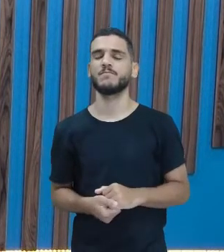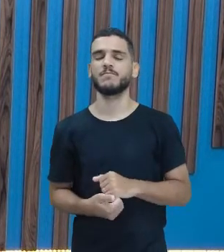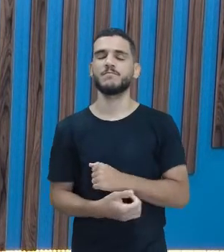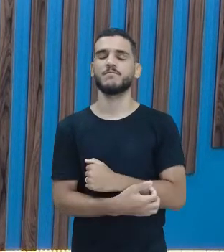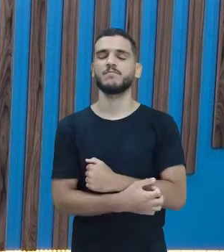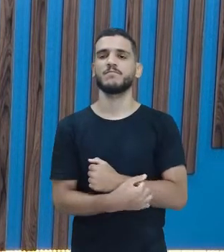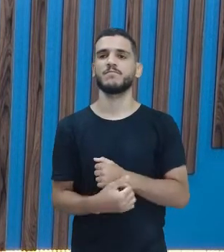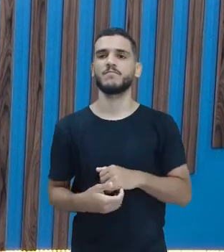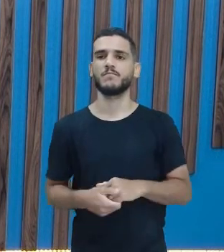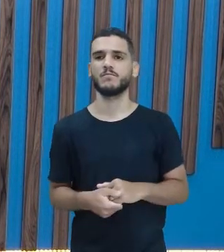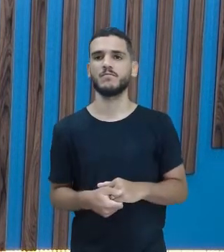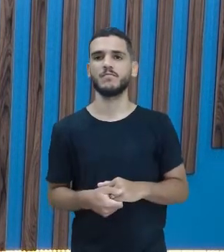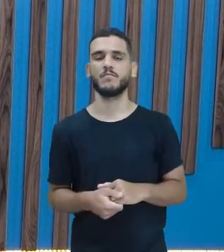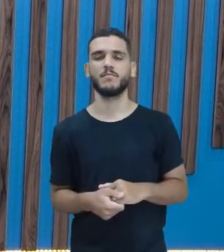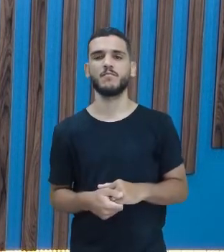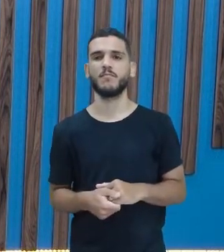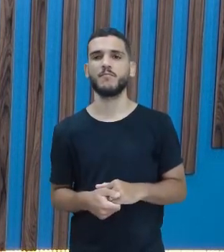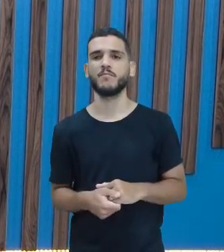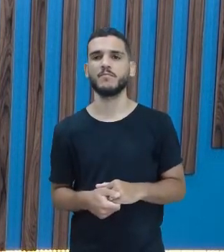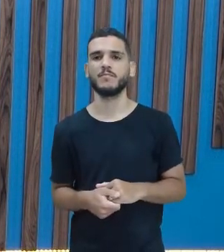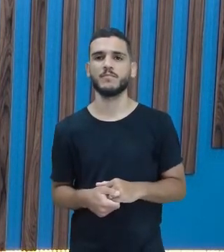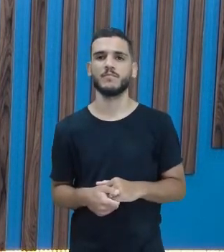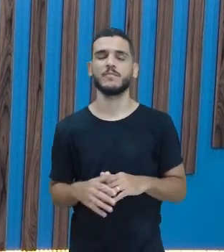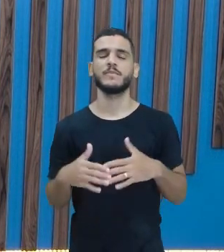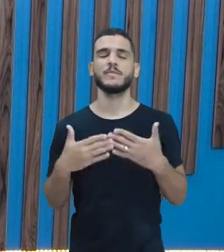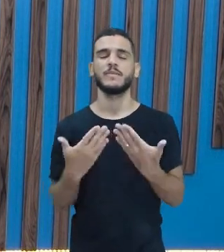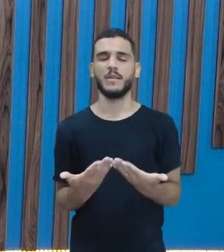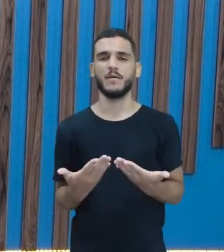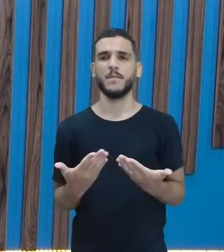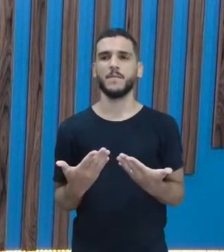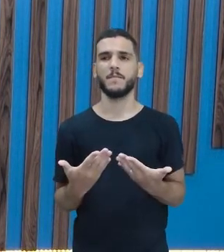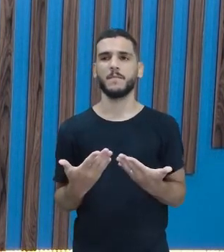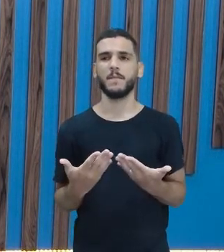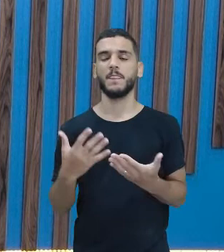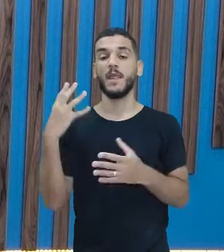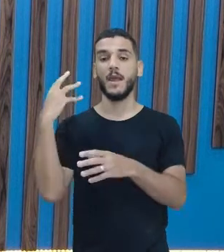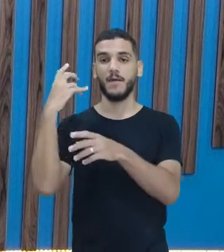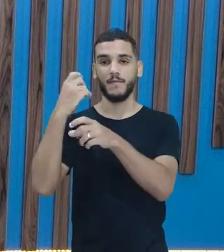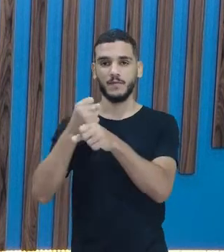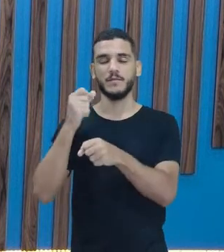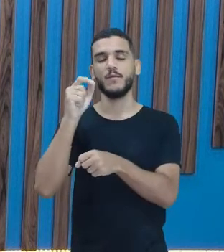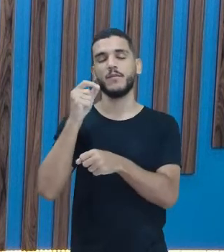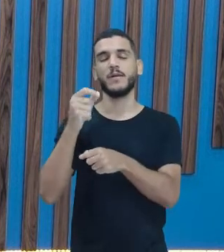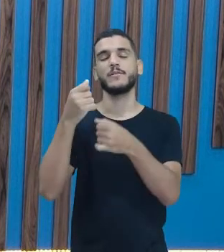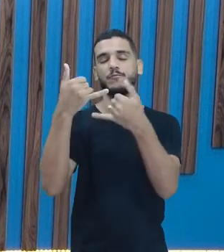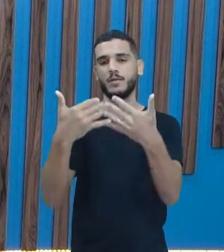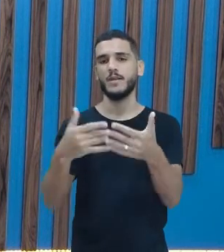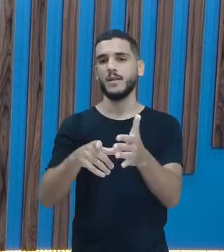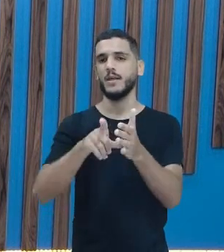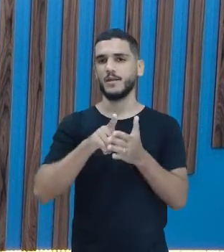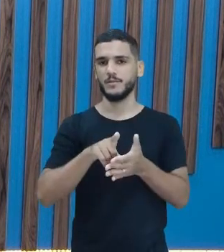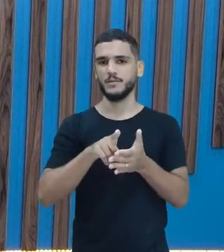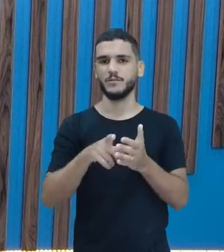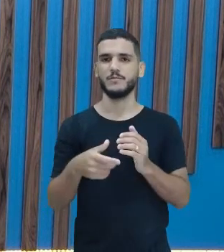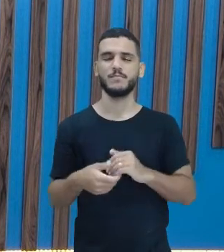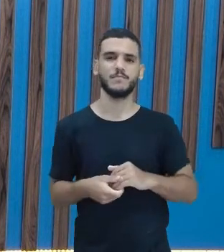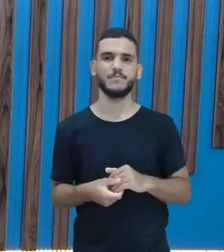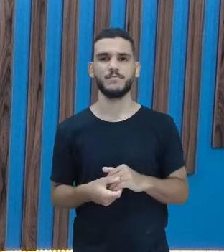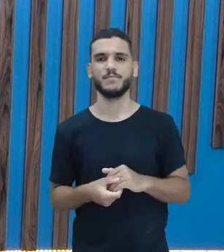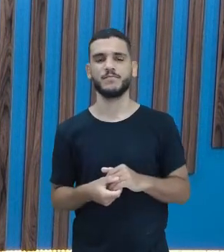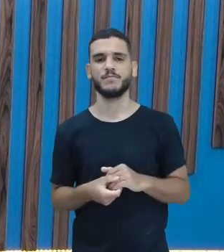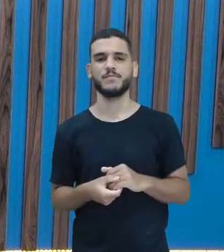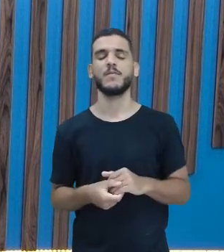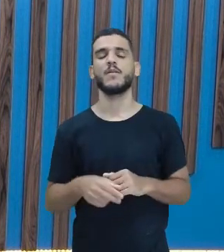né? Então, vejam só, o que eu fiz? Revisando o que a gente já havia conversado sobre gráfico.